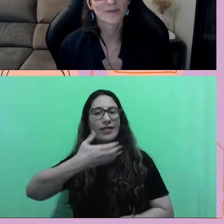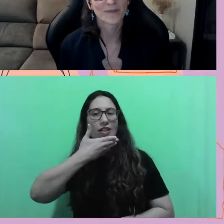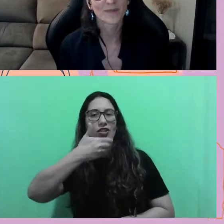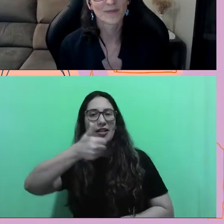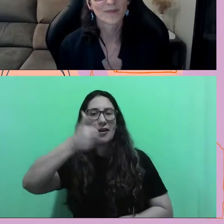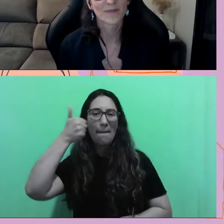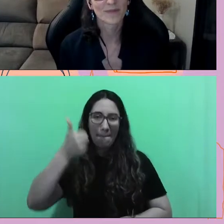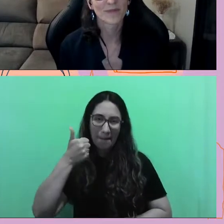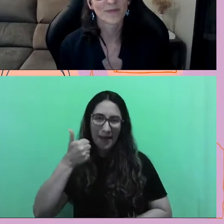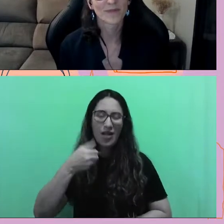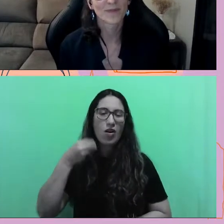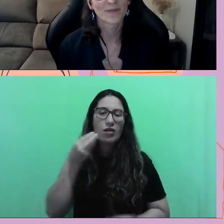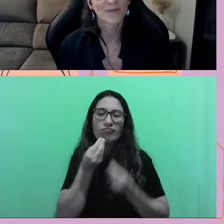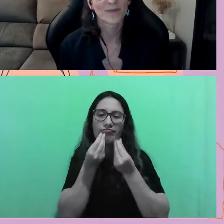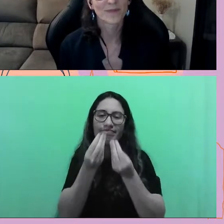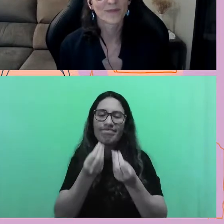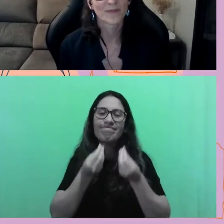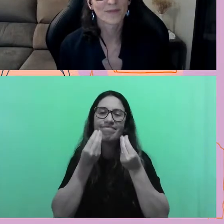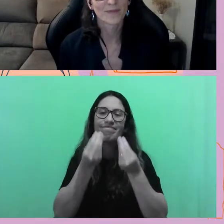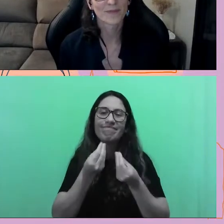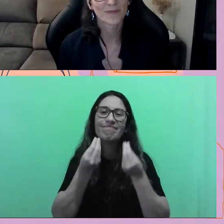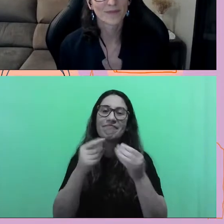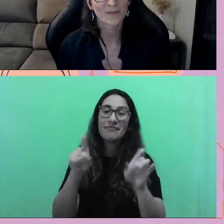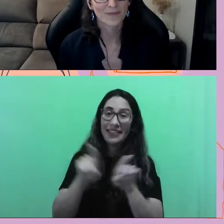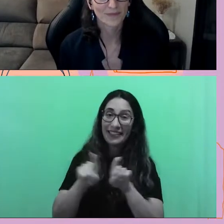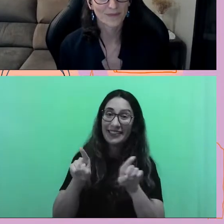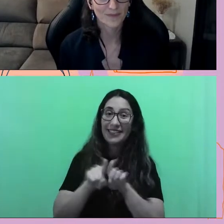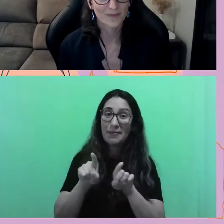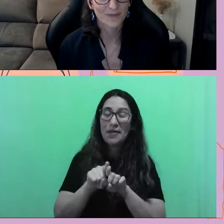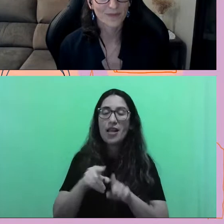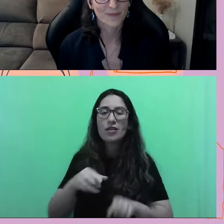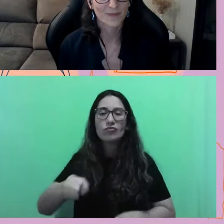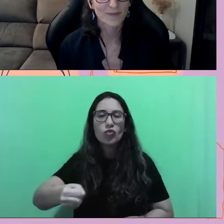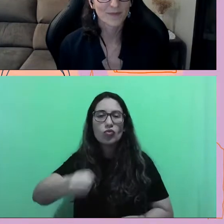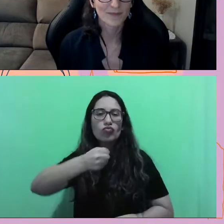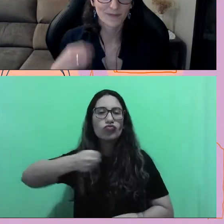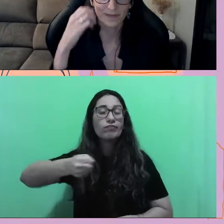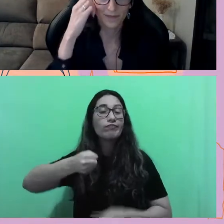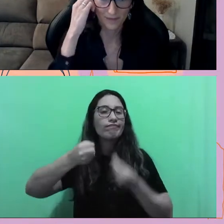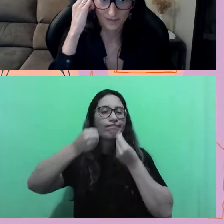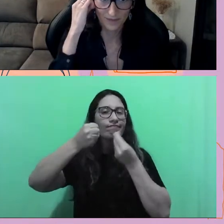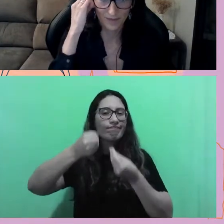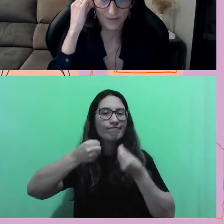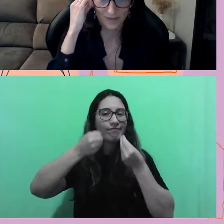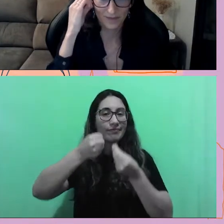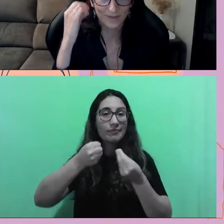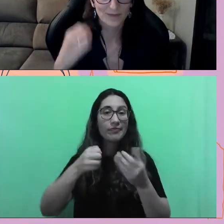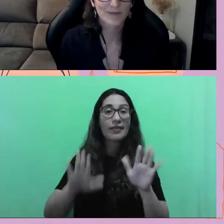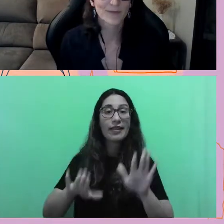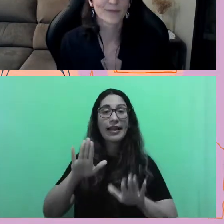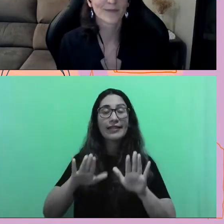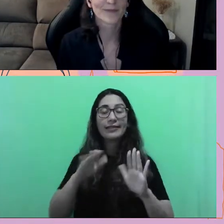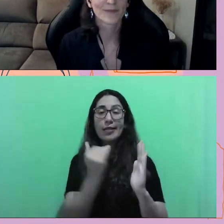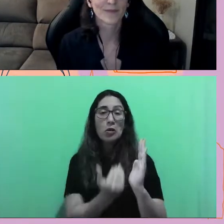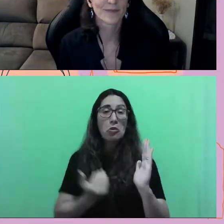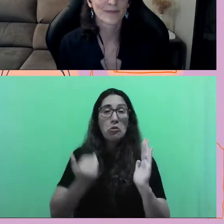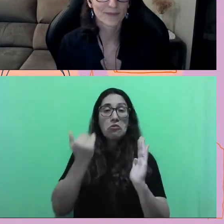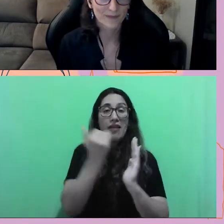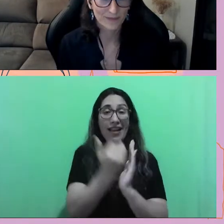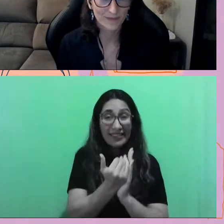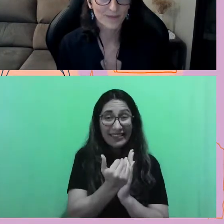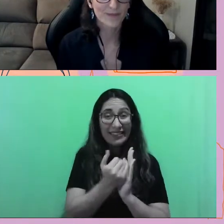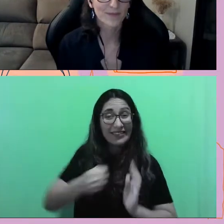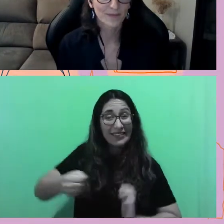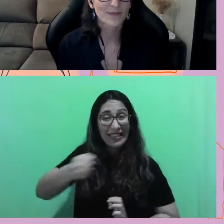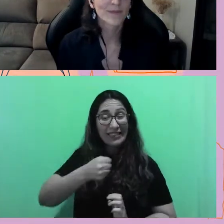para o meu paladar, e era só bom, a ponto de o excesso não ser tão divertido